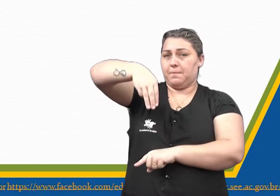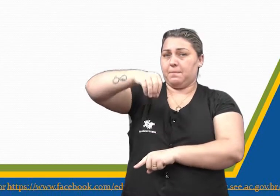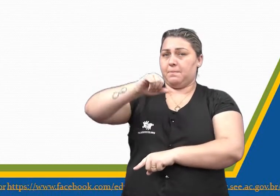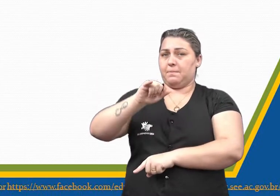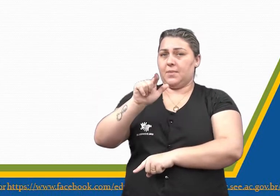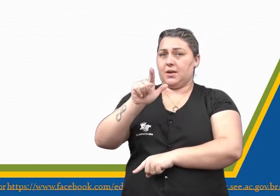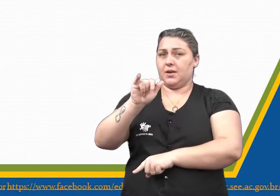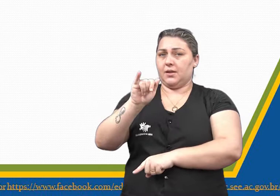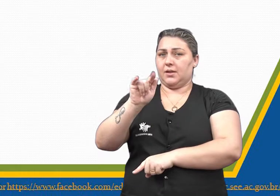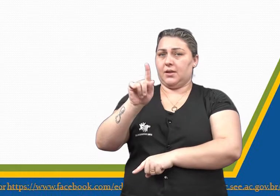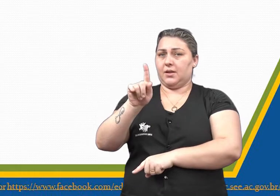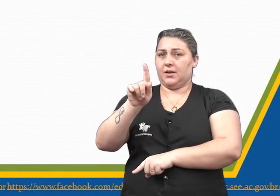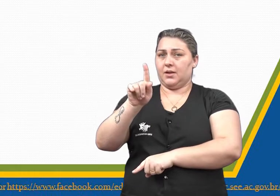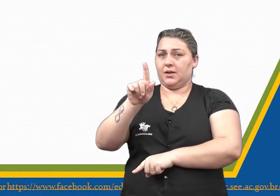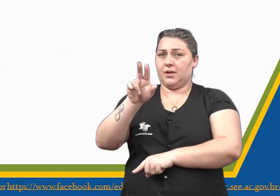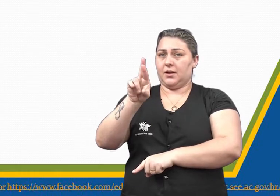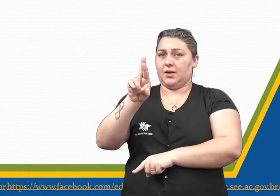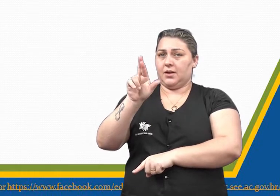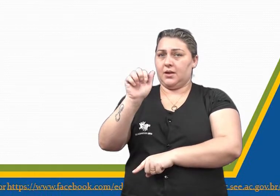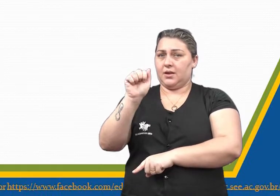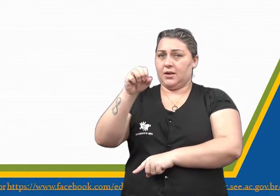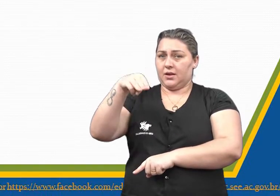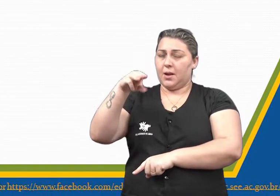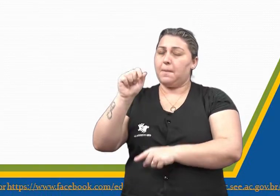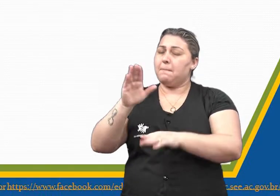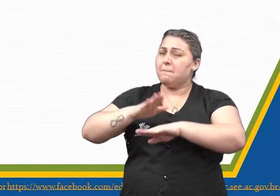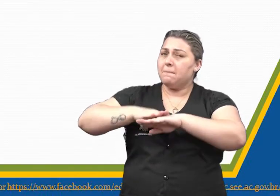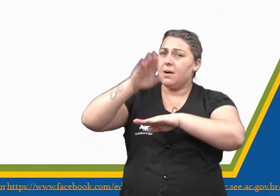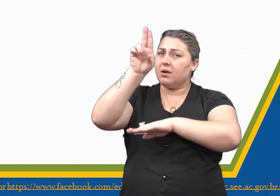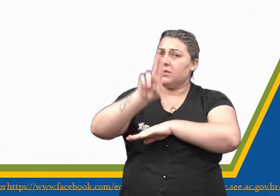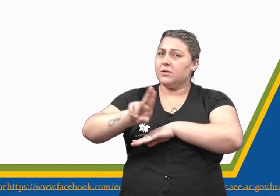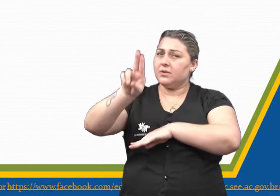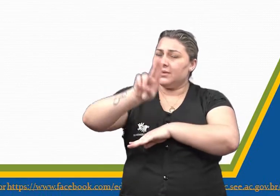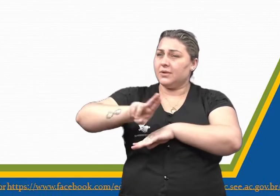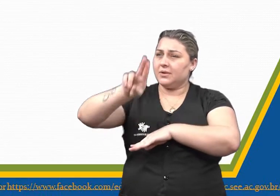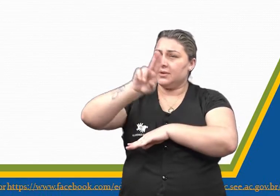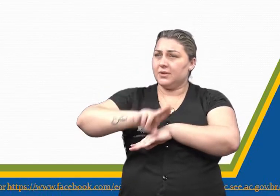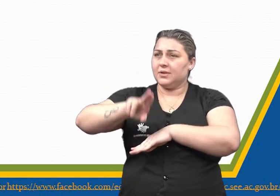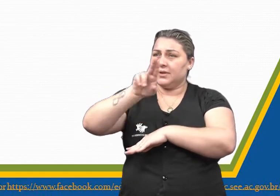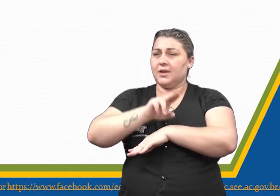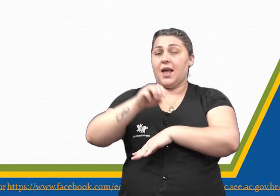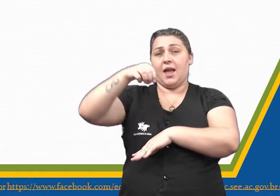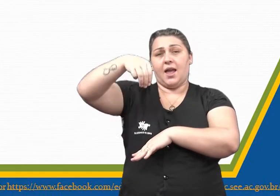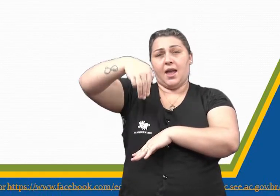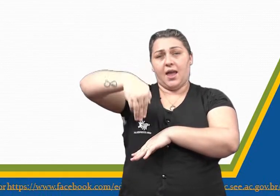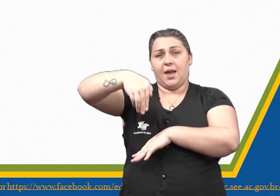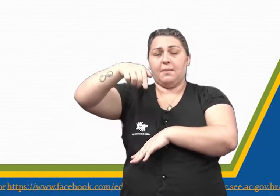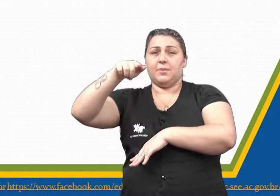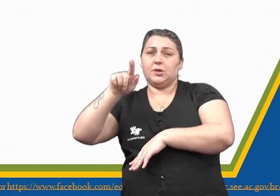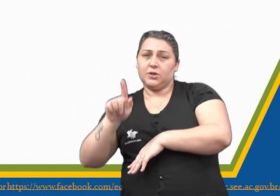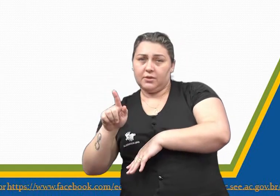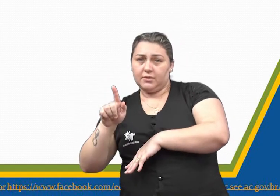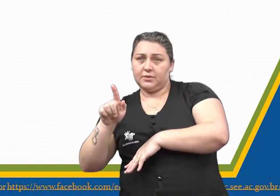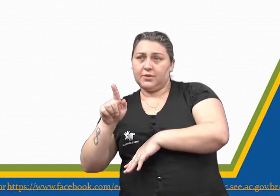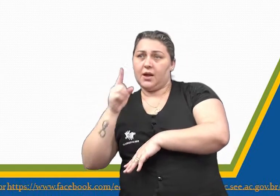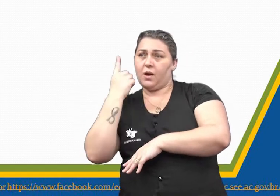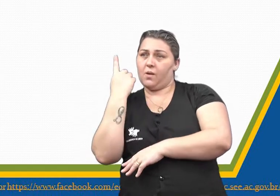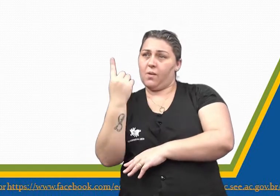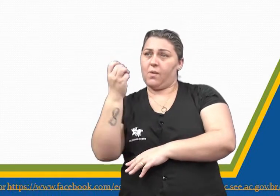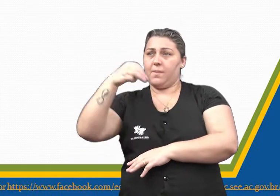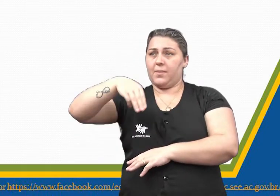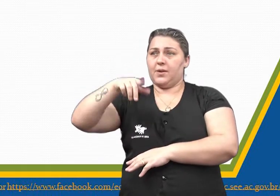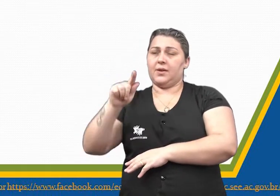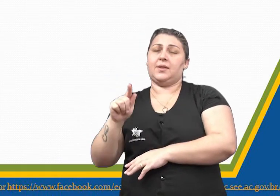que eu falei para vocês. Nós temos aqui, o mais utilizado é o miligrama, né? E 1